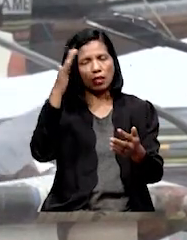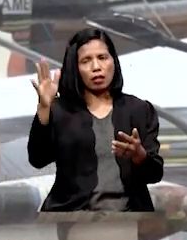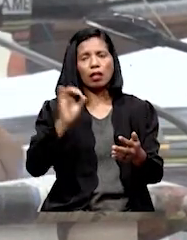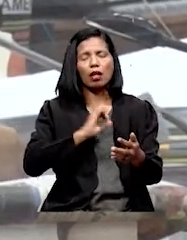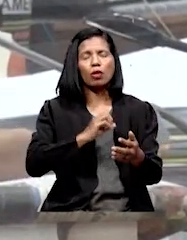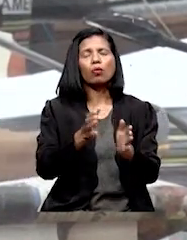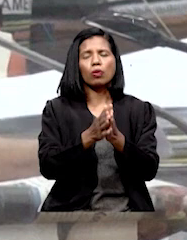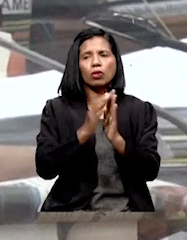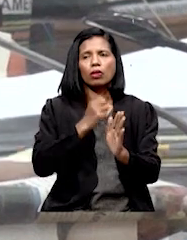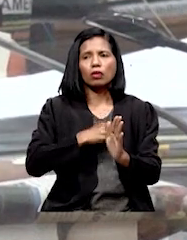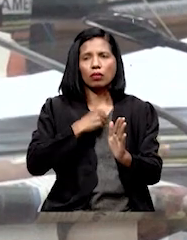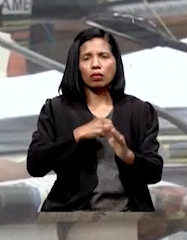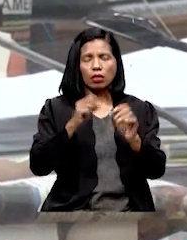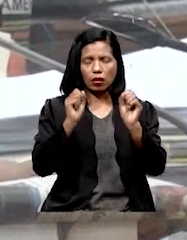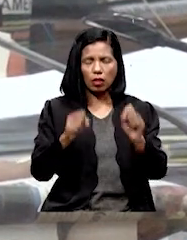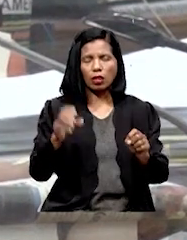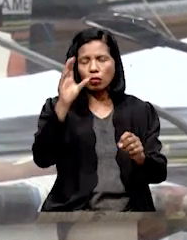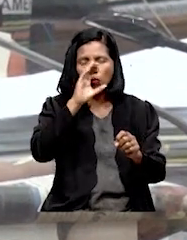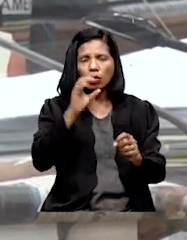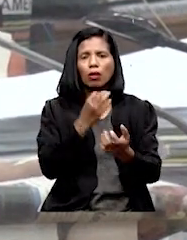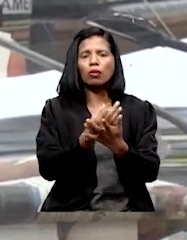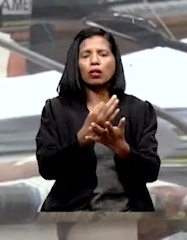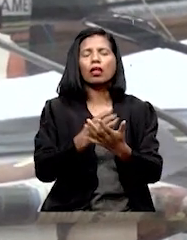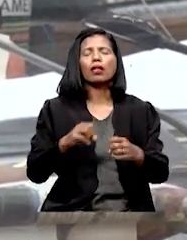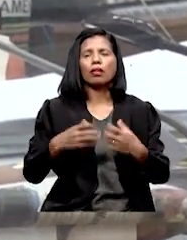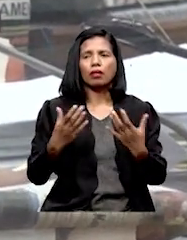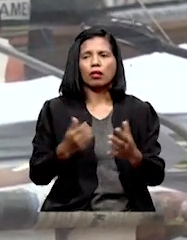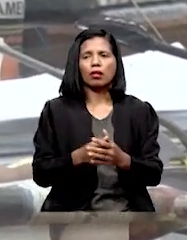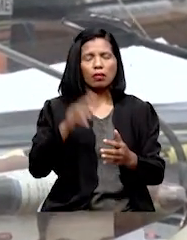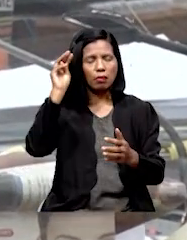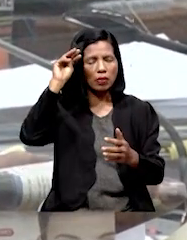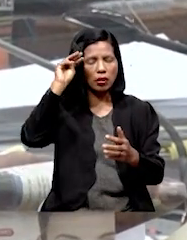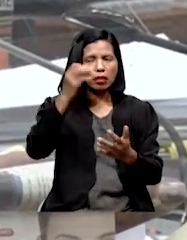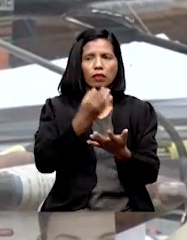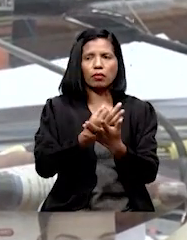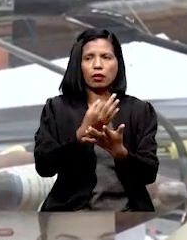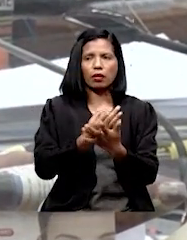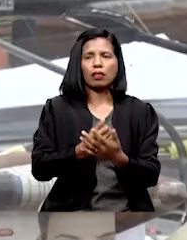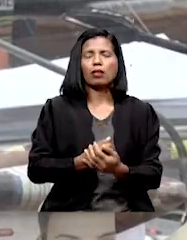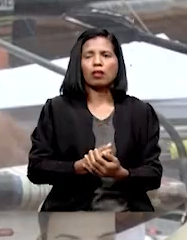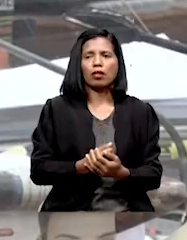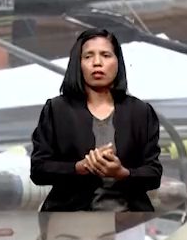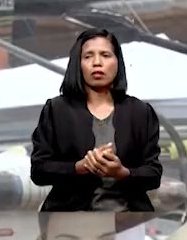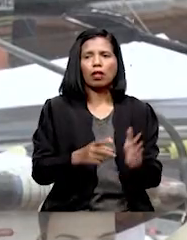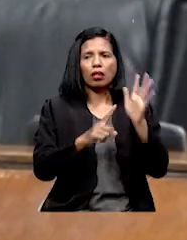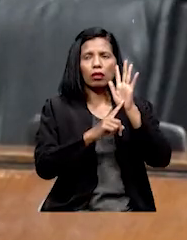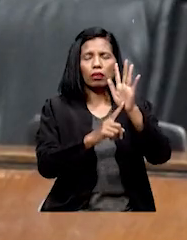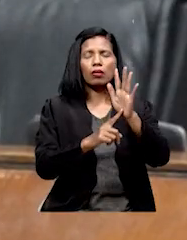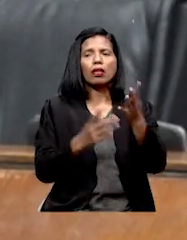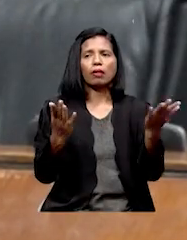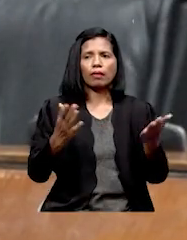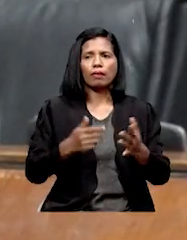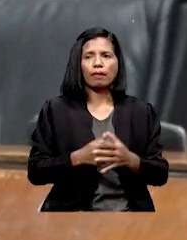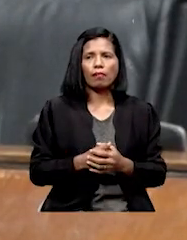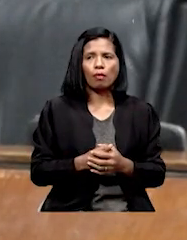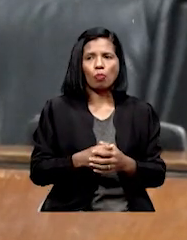disculpa mas tesouro tem que buka tuin. E pena se ministro das finanças garante transparência ne, agora transparência de ne ene bei.